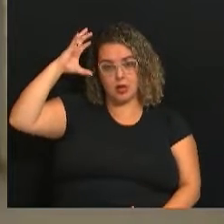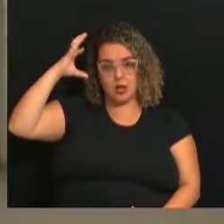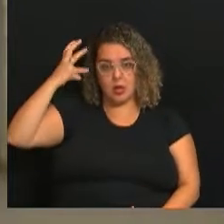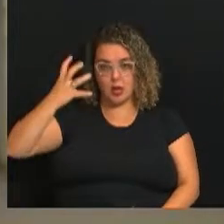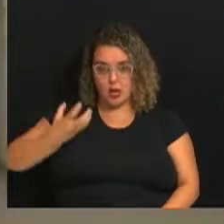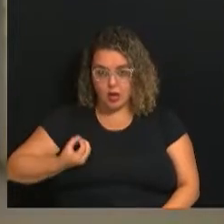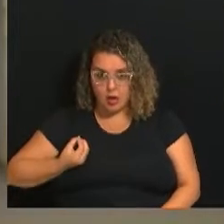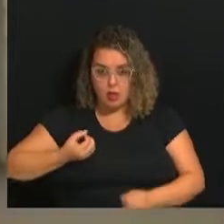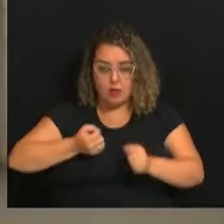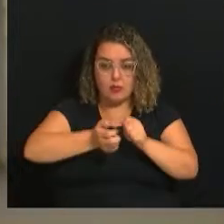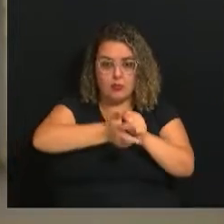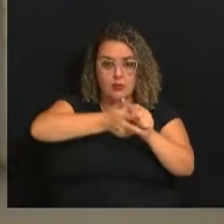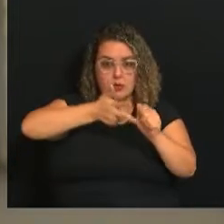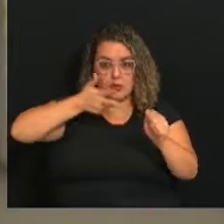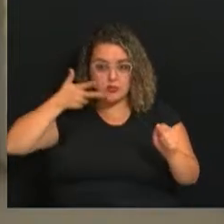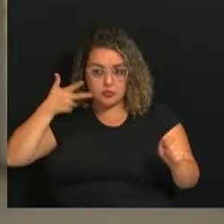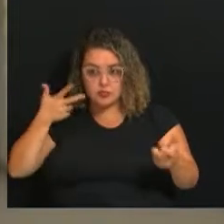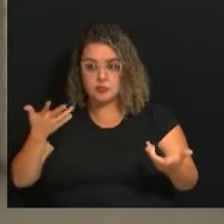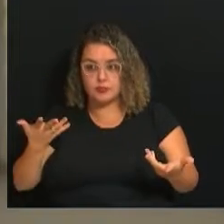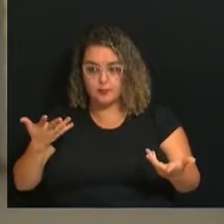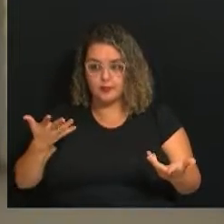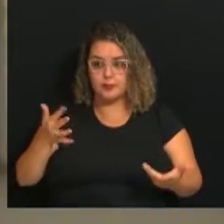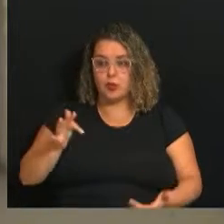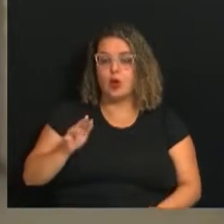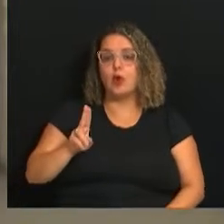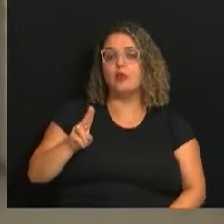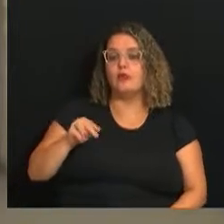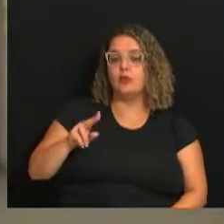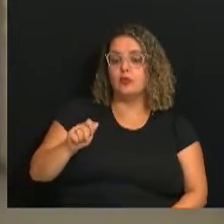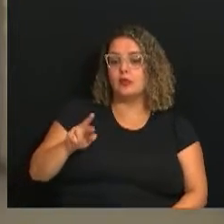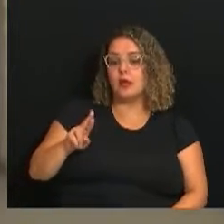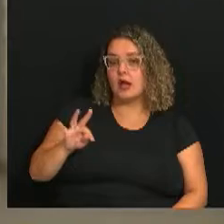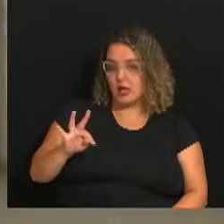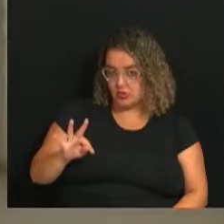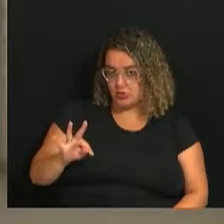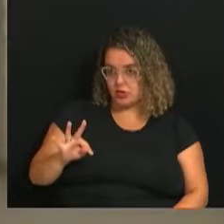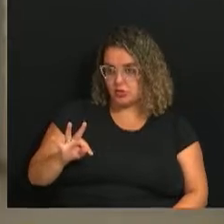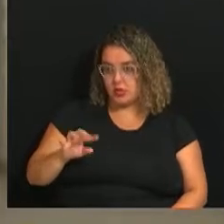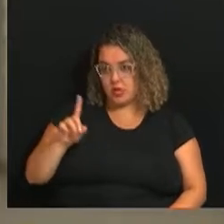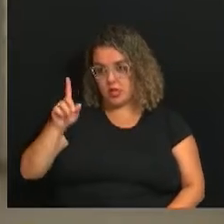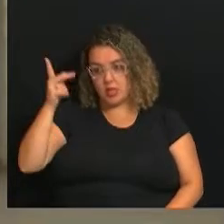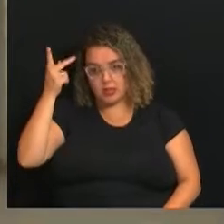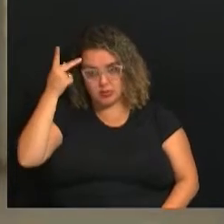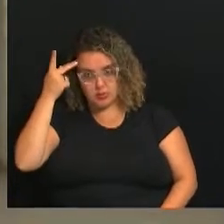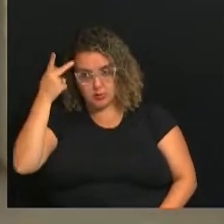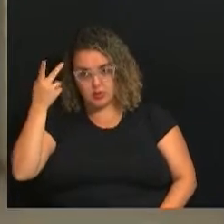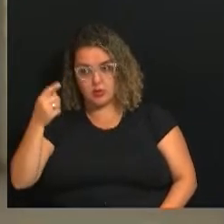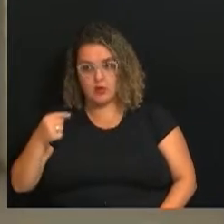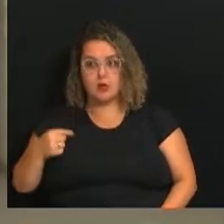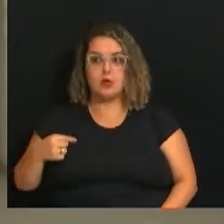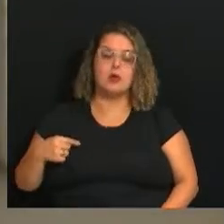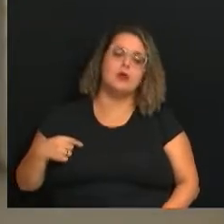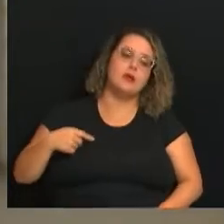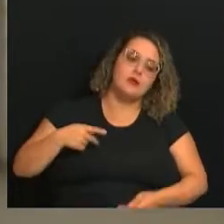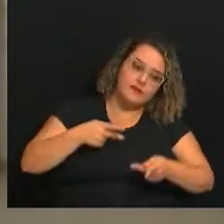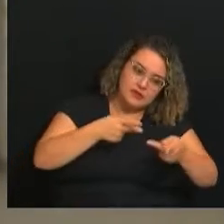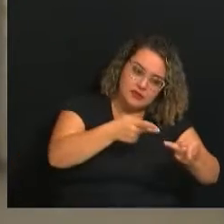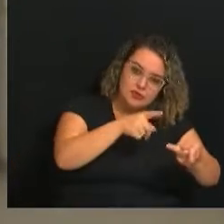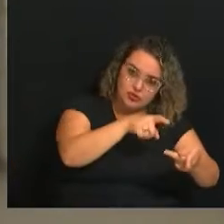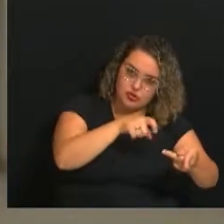Calapalos, também em Alto Xingu, né? E fui em 2018 para o Quarup, onde eu fiquei 12